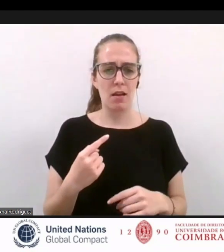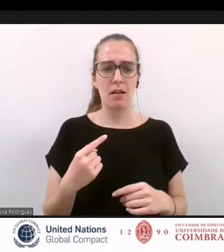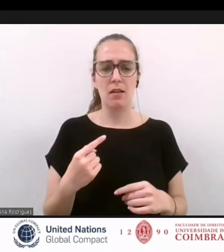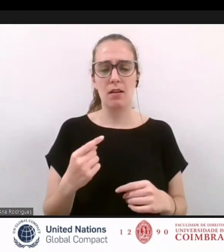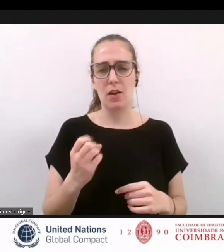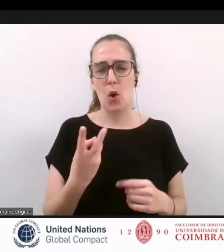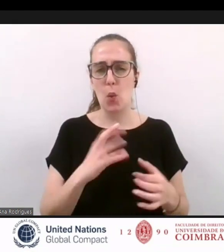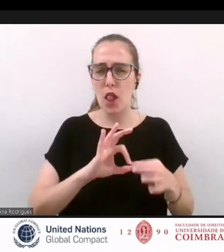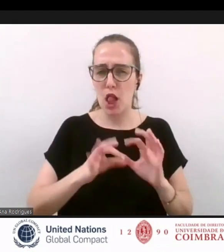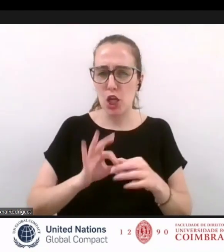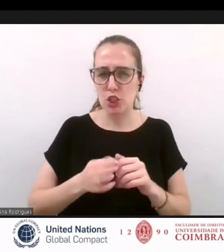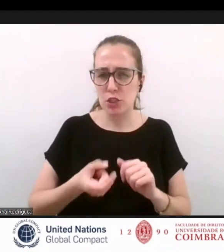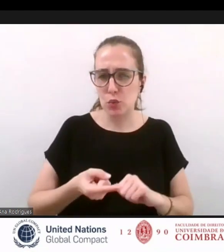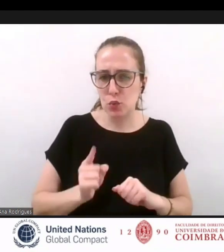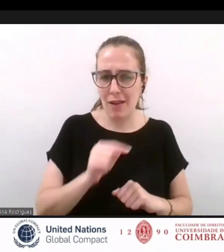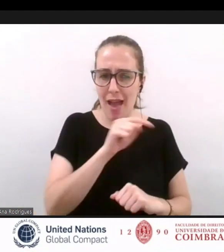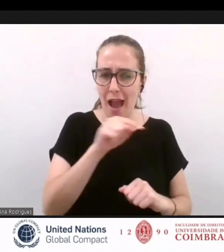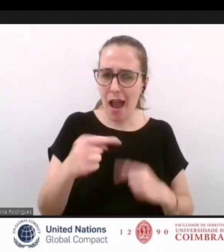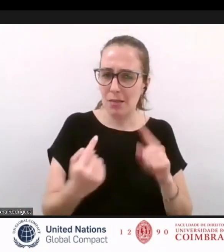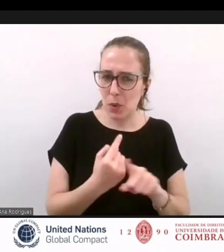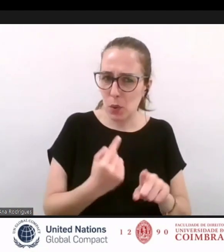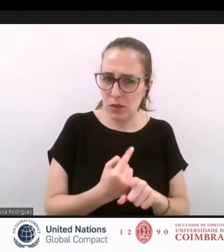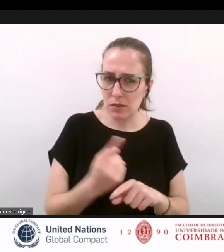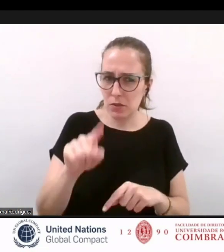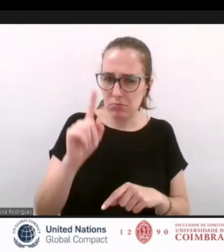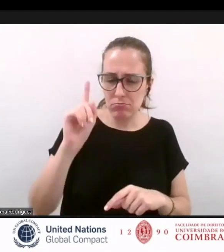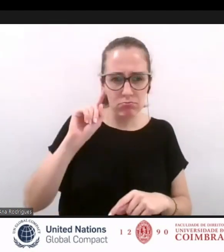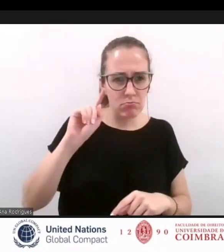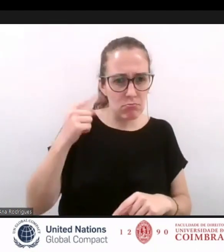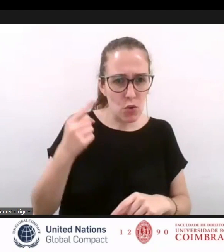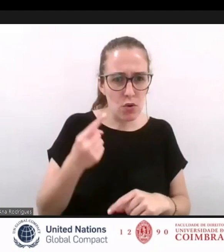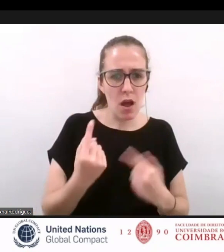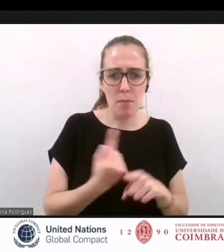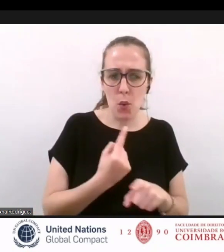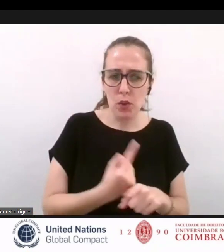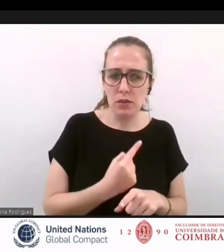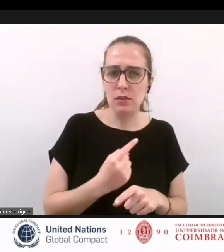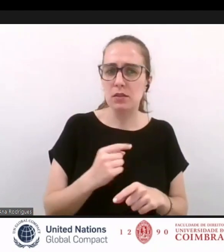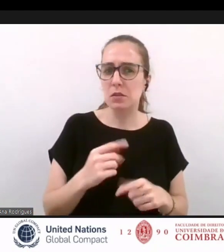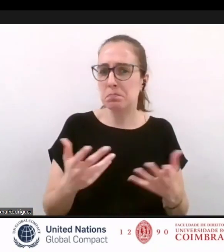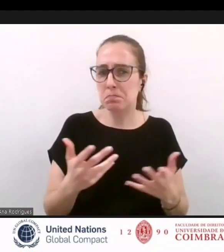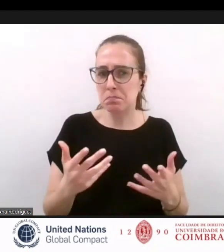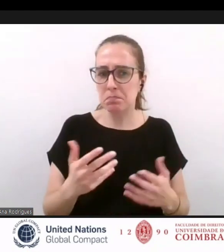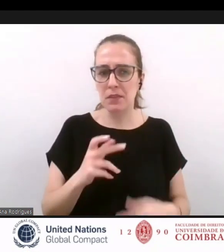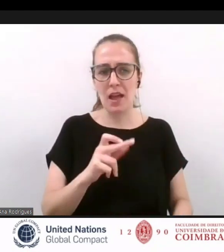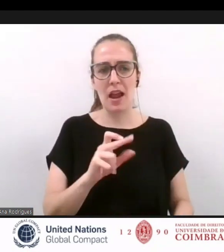falta de coerência de políticas públicas, qual é que seria aquela que identificariam em primeiro lugar? Alexandra